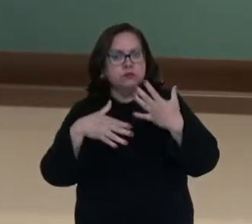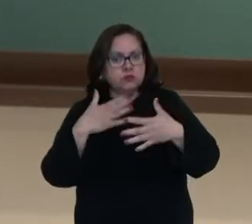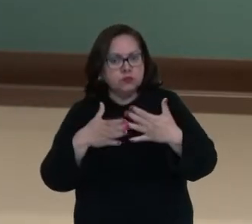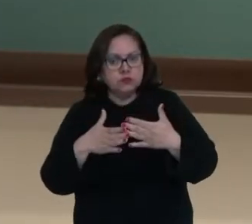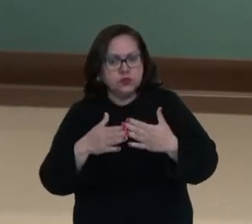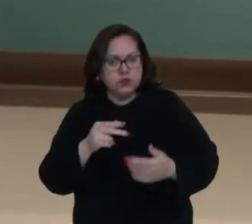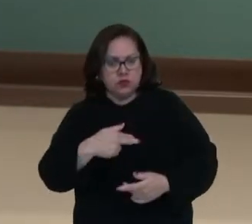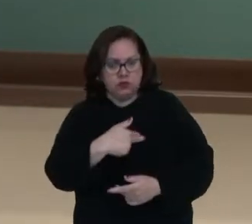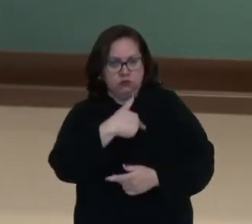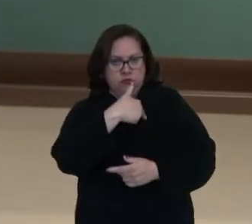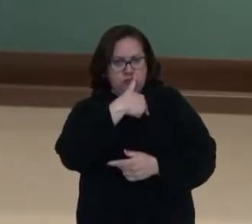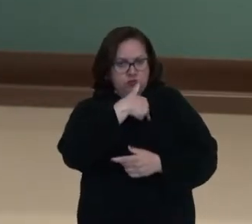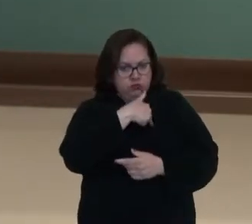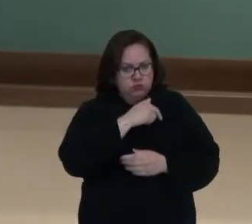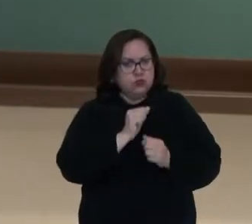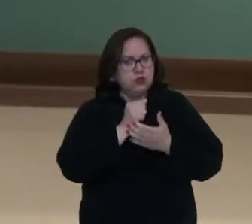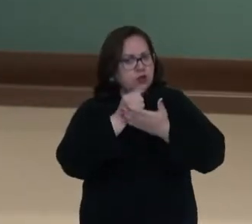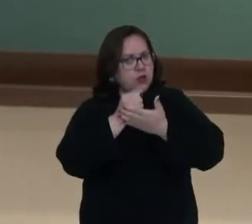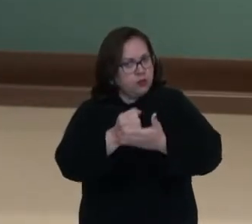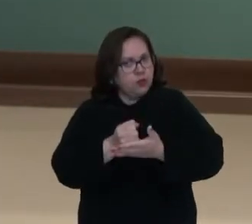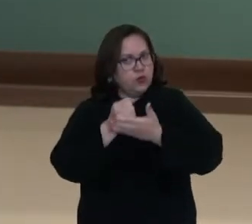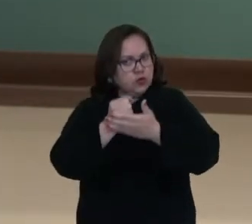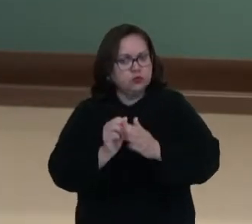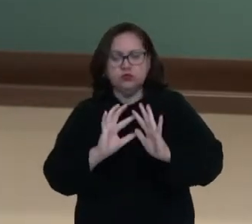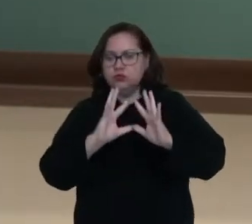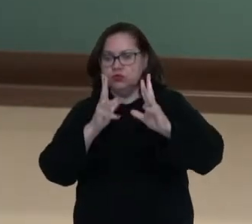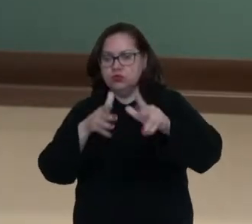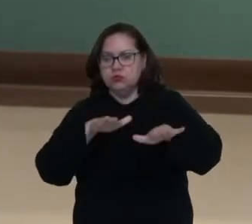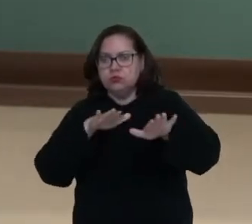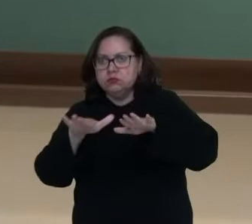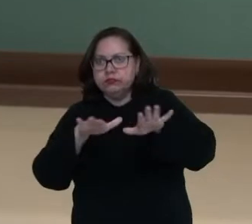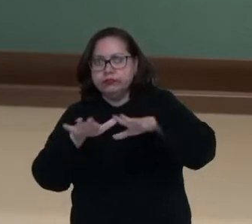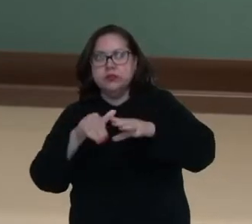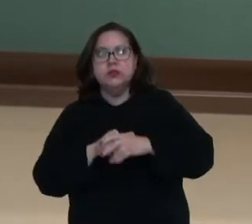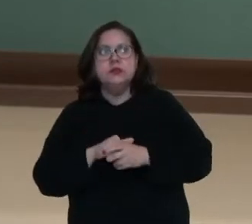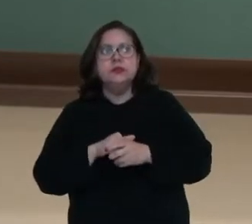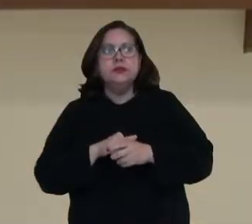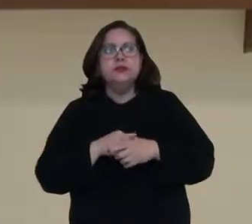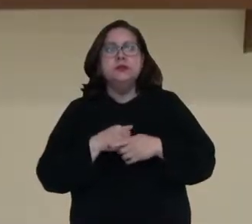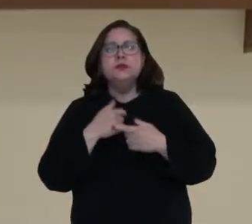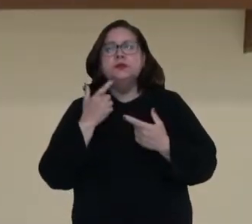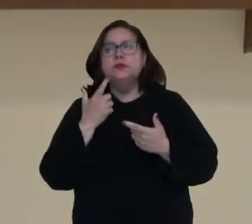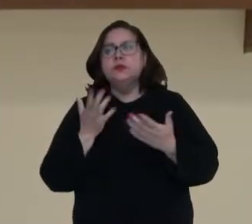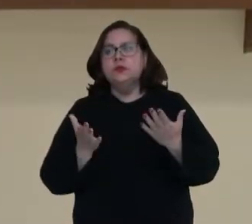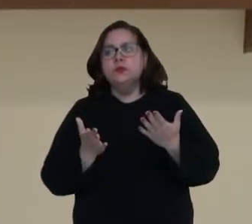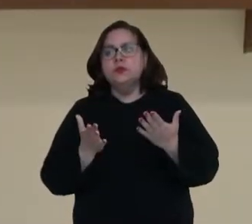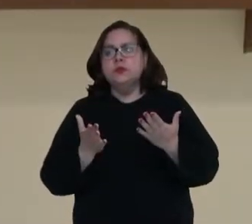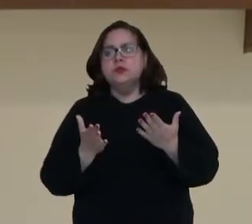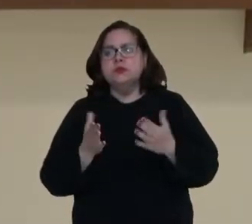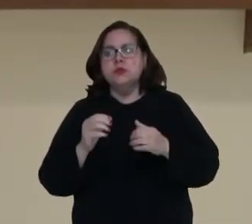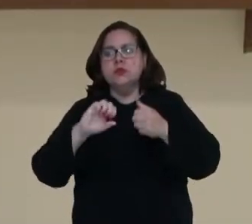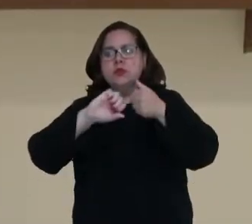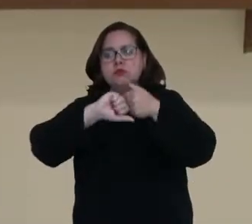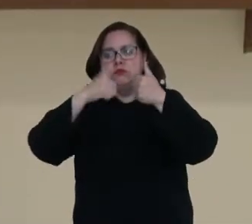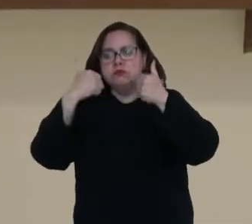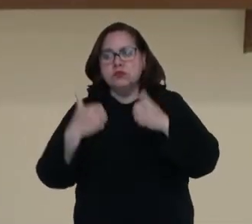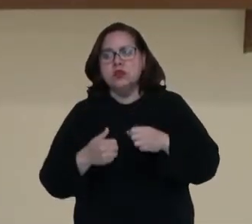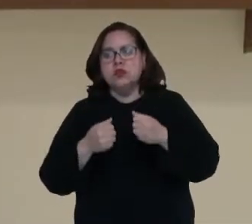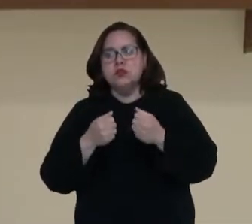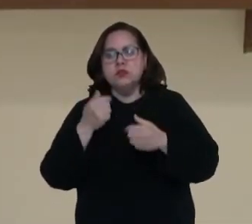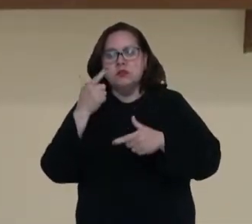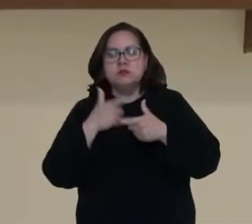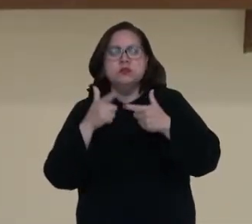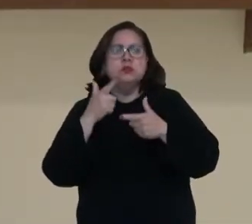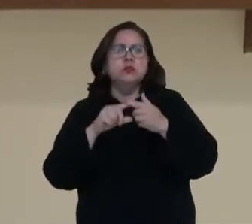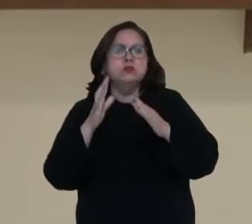de Getúlio Vargas apoiando todo esse movimento. Bom, a democracia, vamos